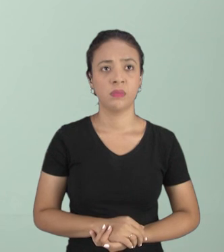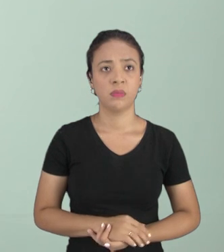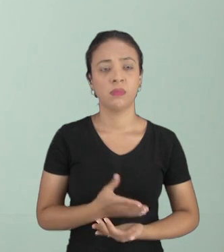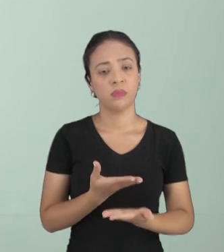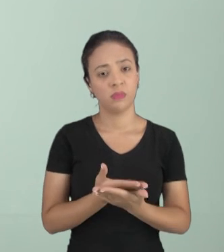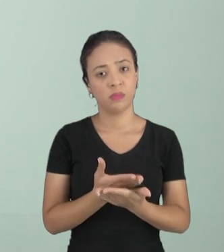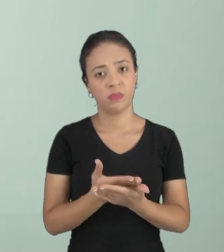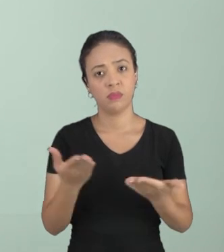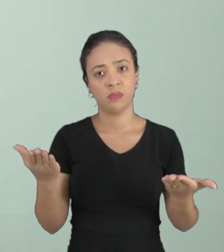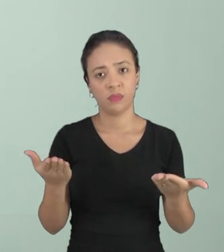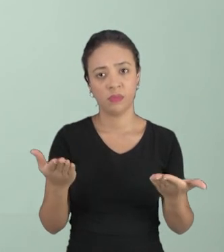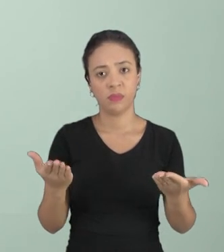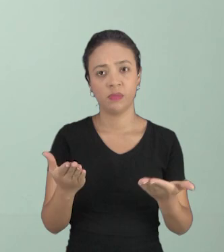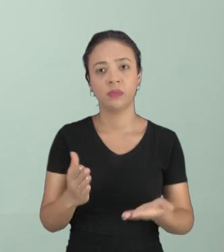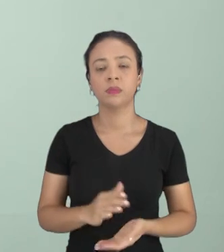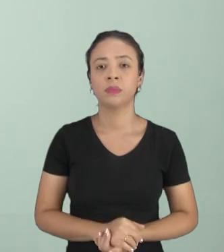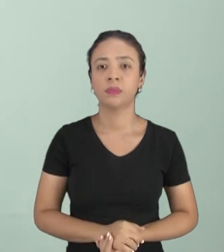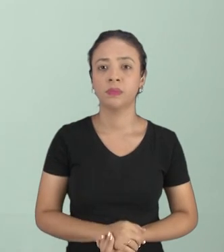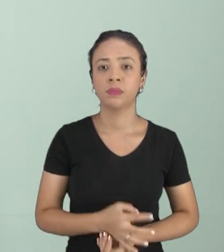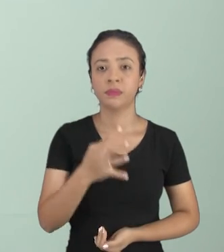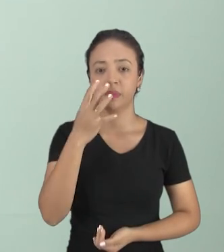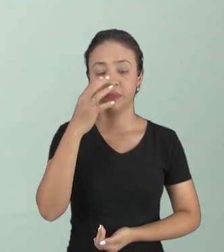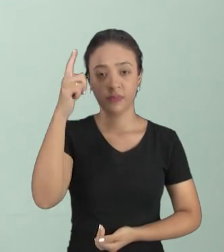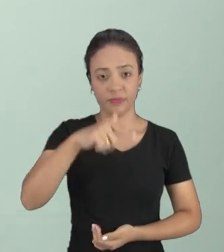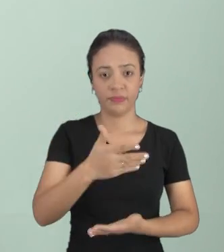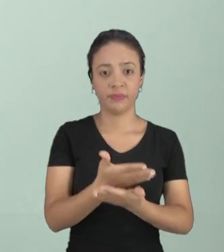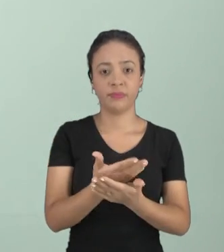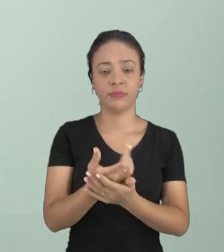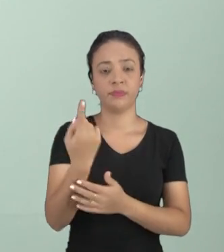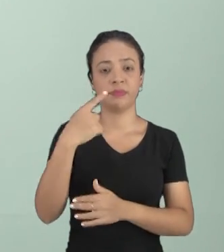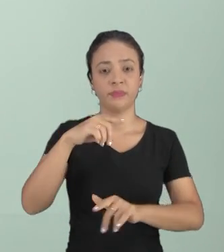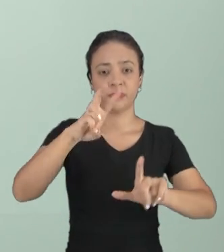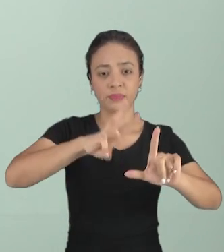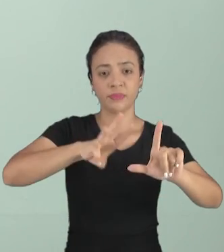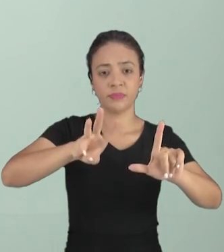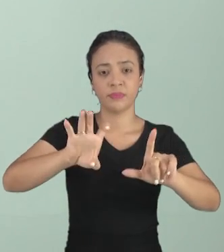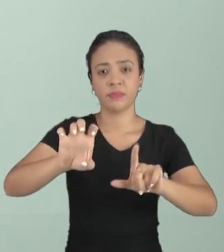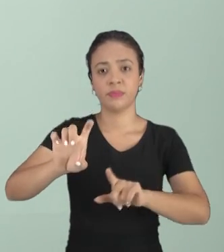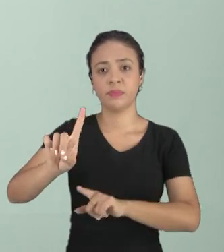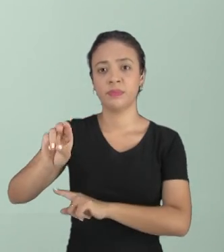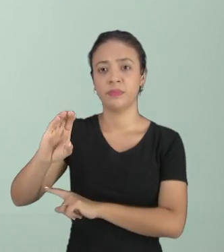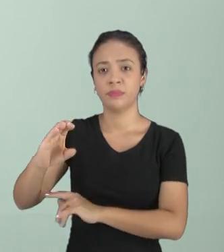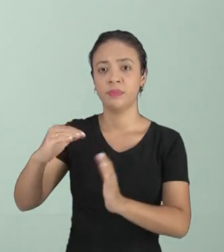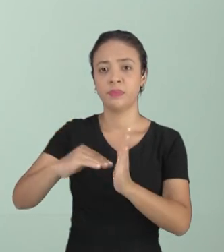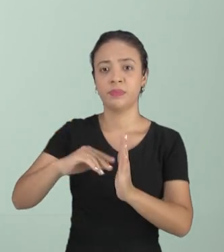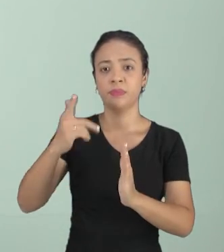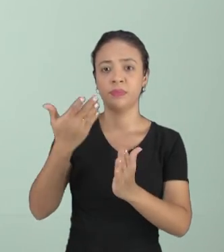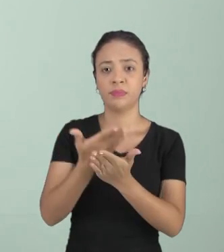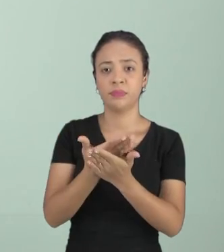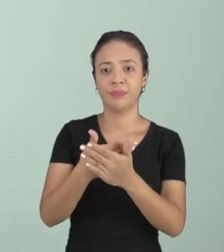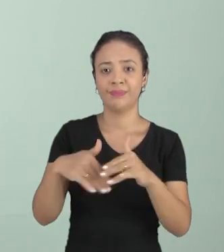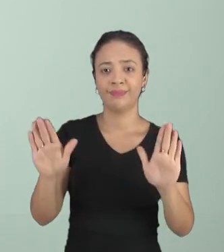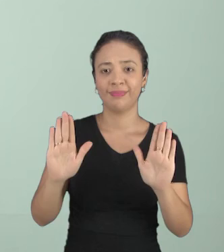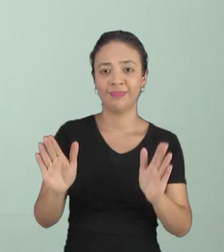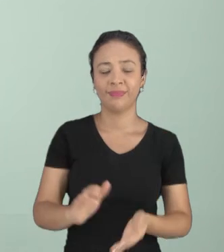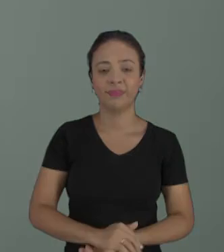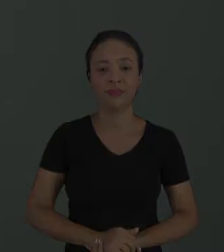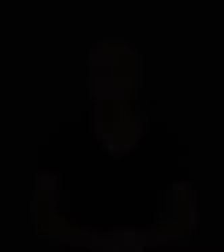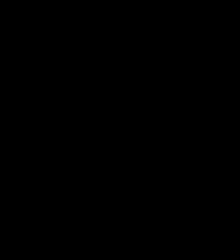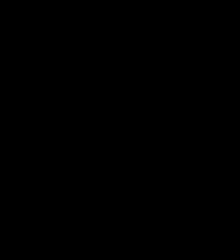Essa foi a nossa aula de hoje. Para rever essa aula, acesse a plataforma Eduque e até a próxima aula.